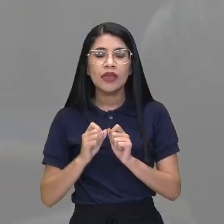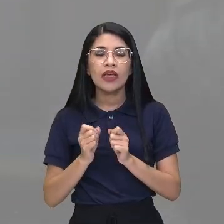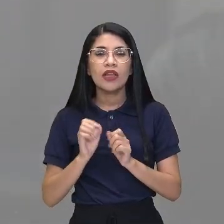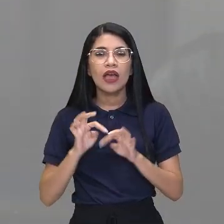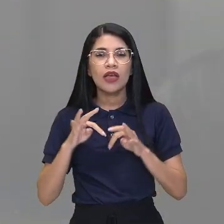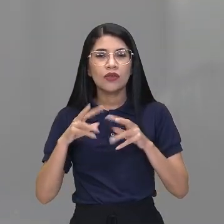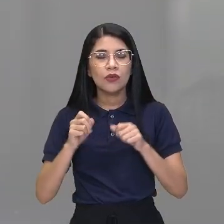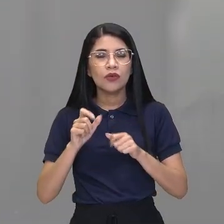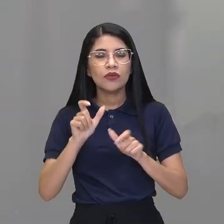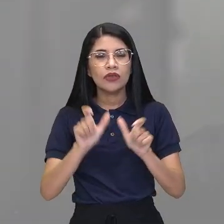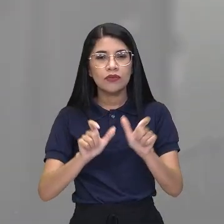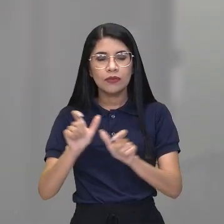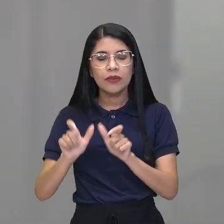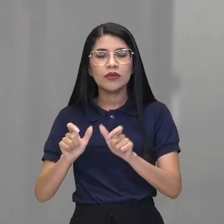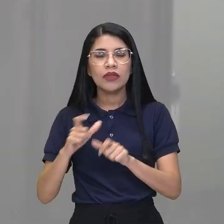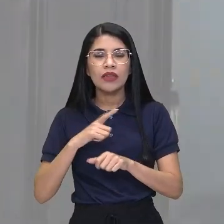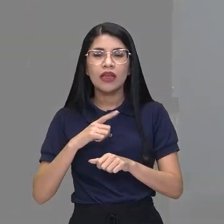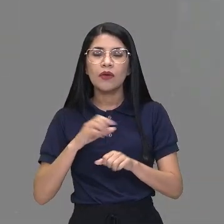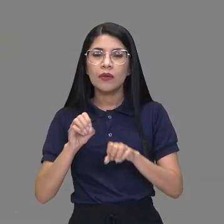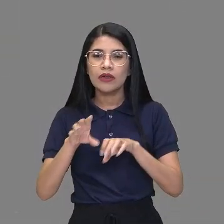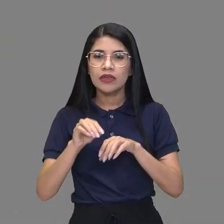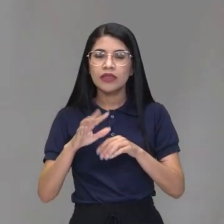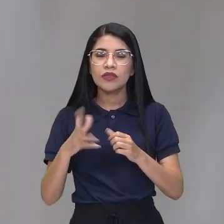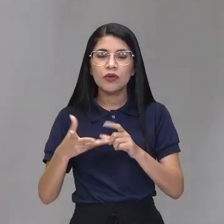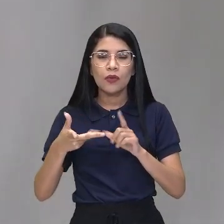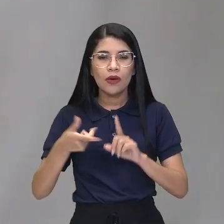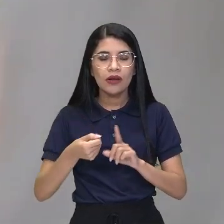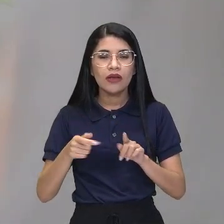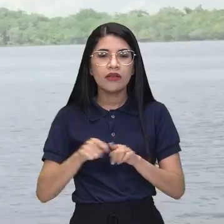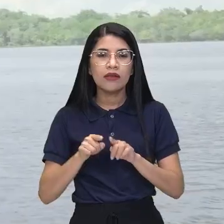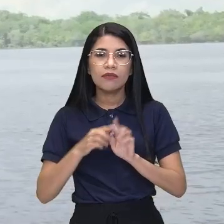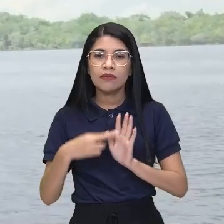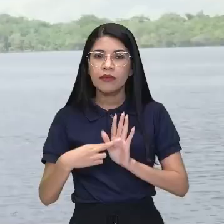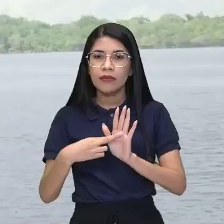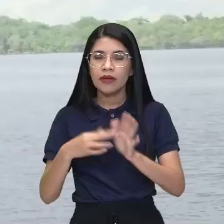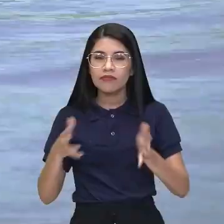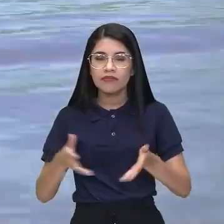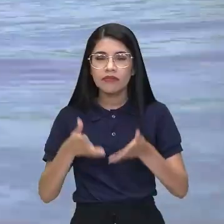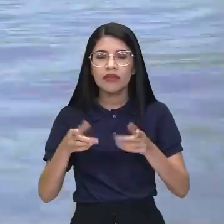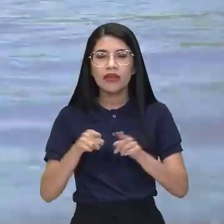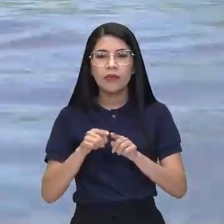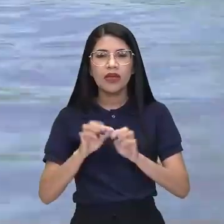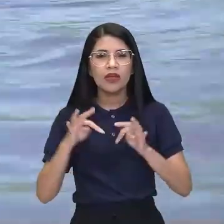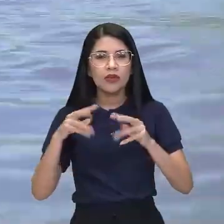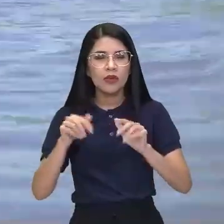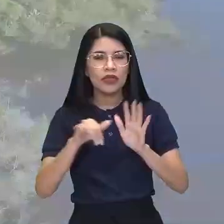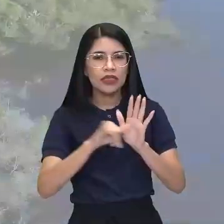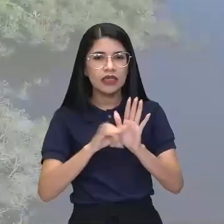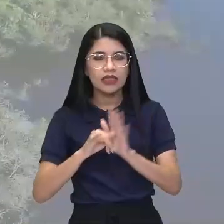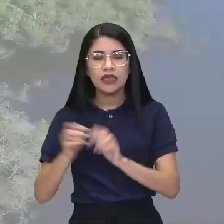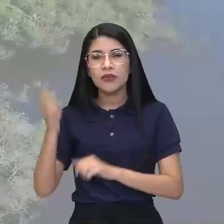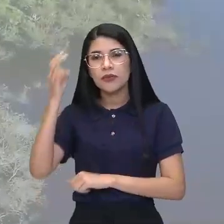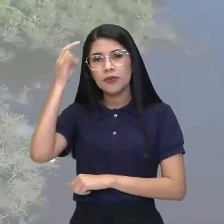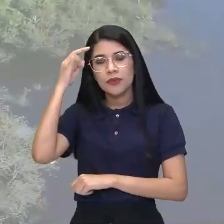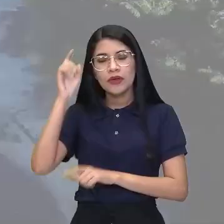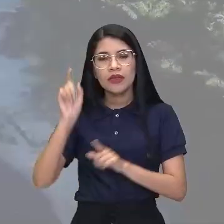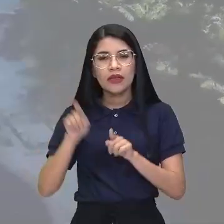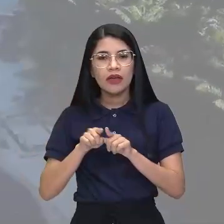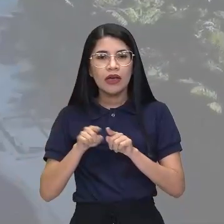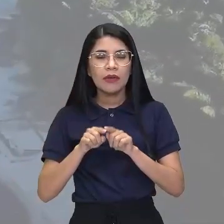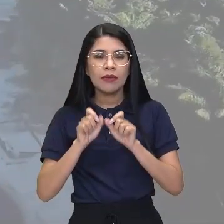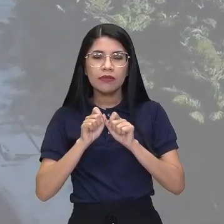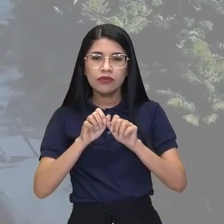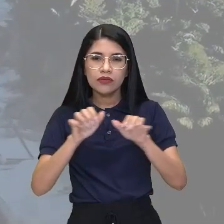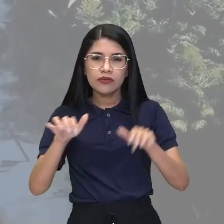de qualidade, promovendo uma aprendizagem representativa a todas as identidades culturais para a vasta